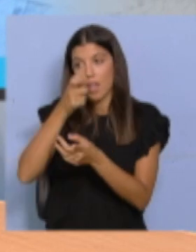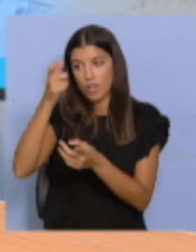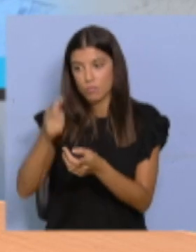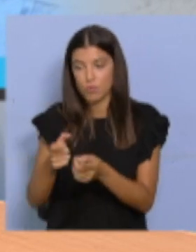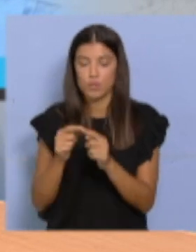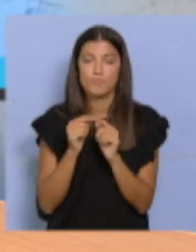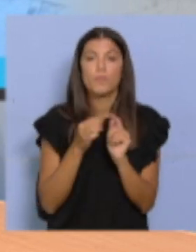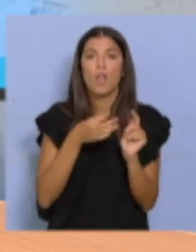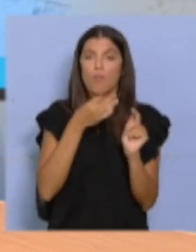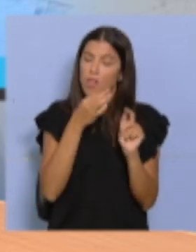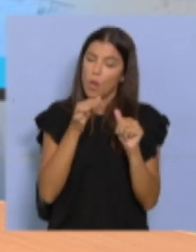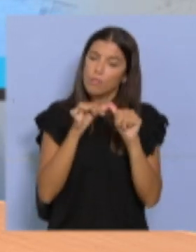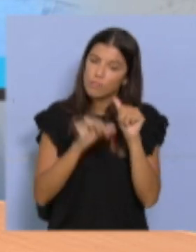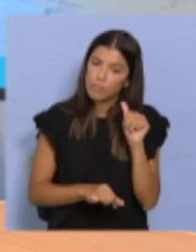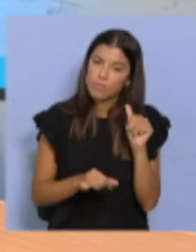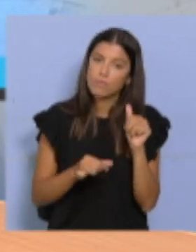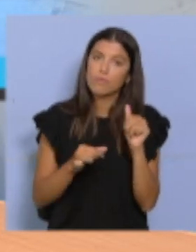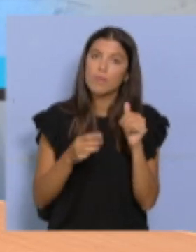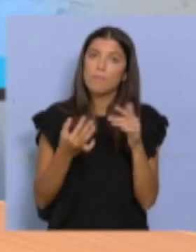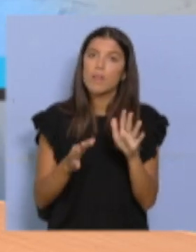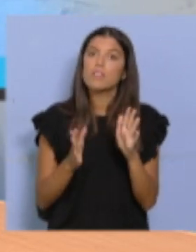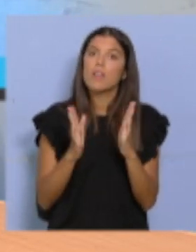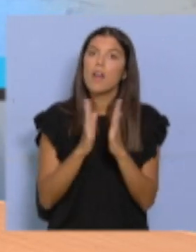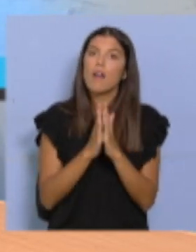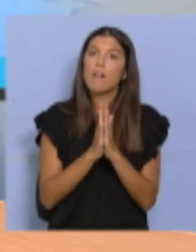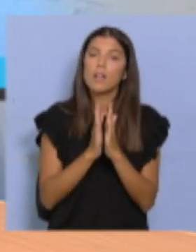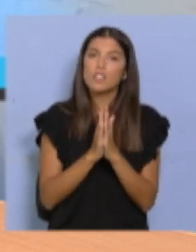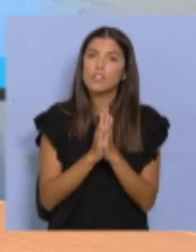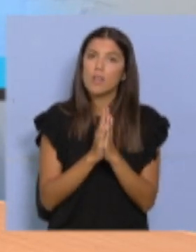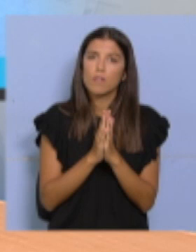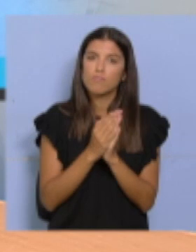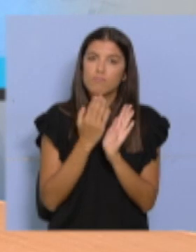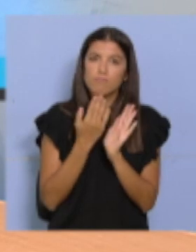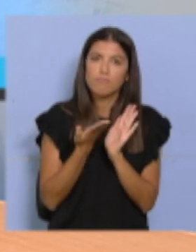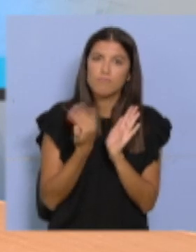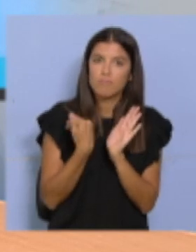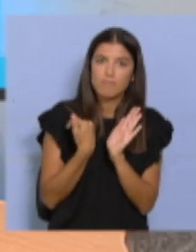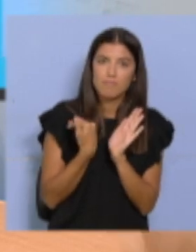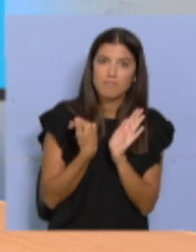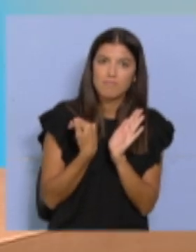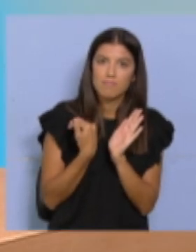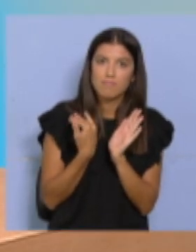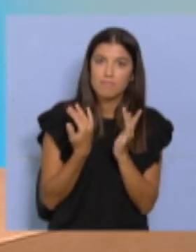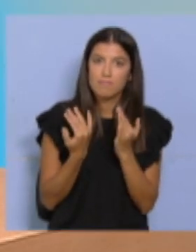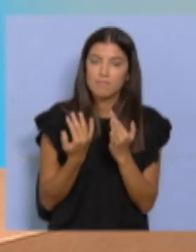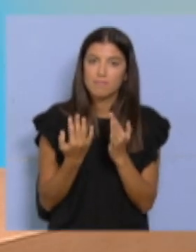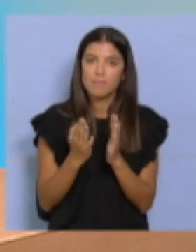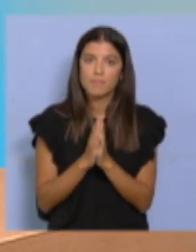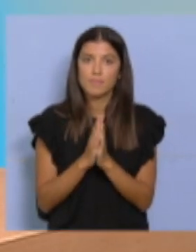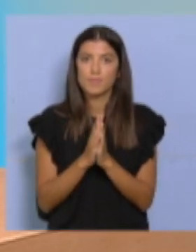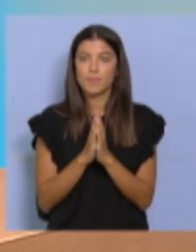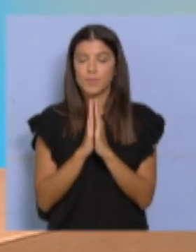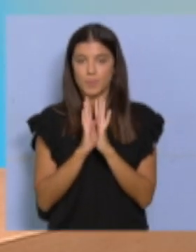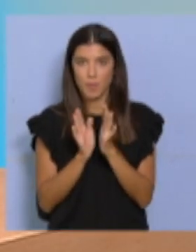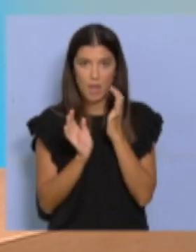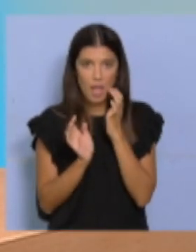falar de religião, de anúncio e de evangelho. Para além de falar São disso, tudo elementos, enfim, tudo elementos que é preciso cuidar previamente. Sem